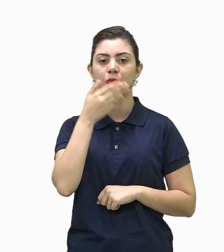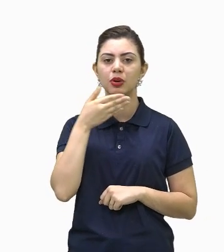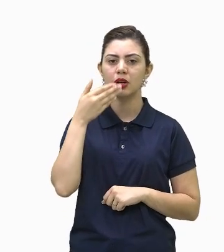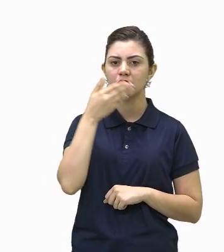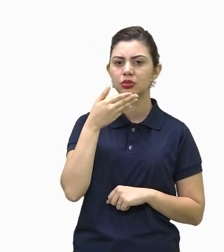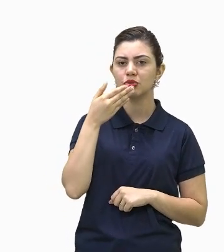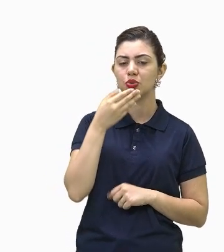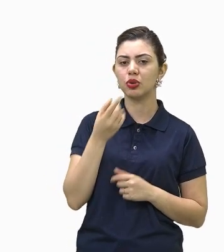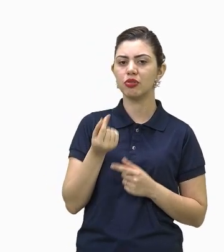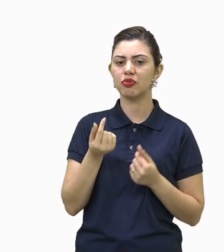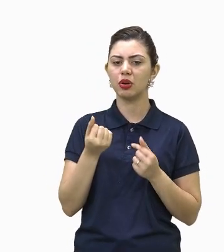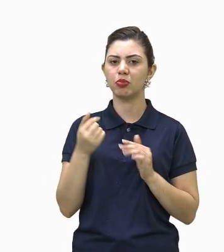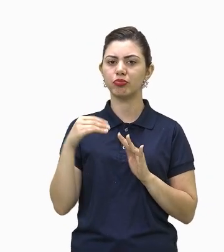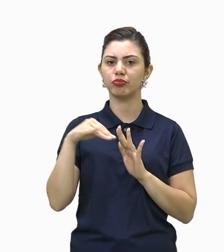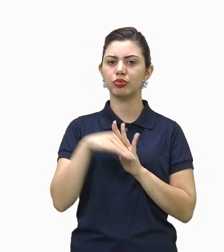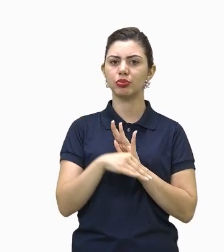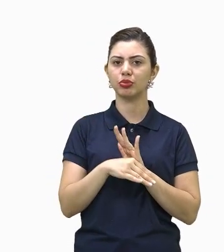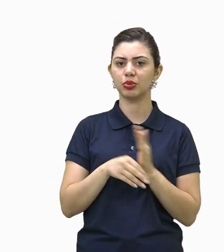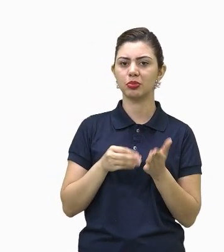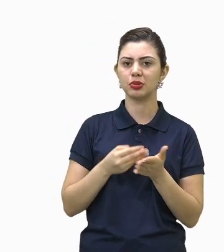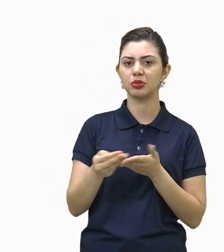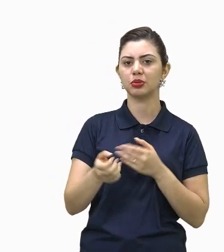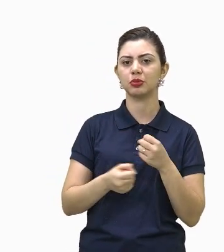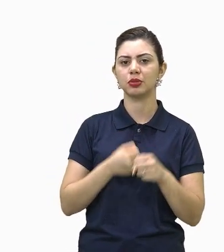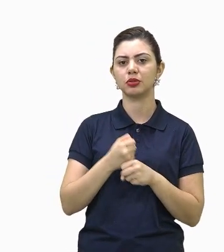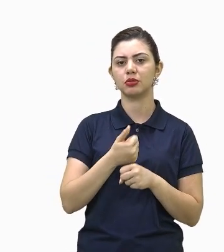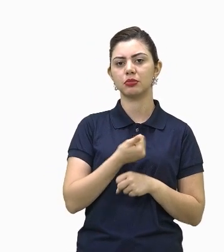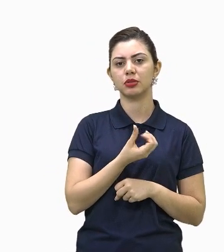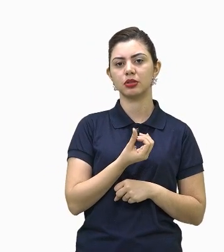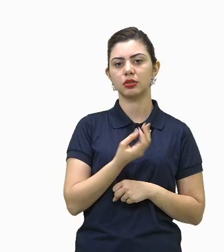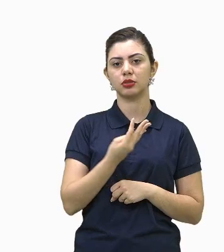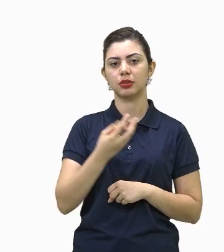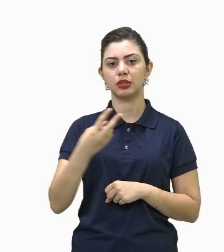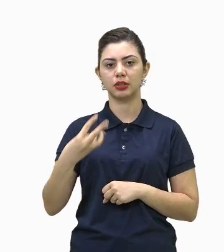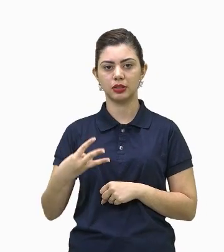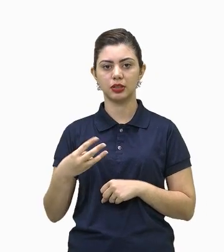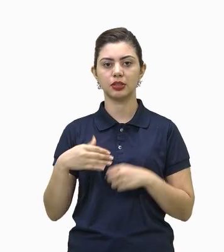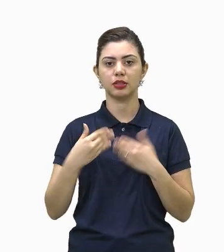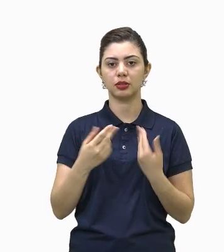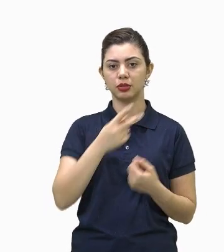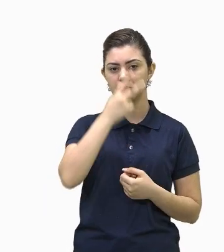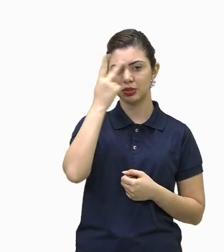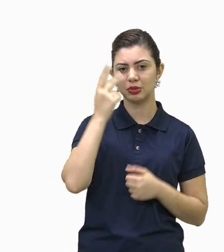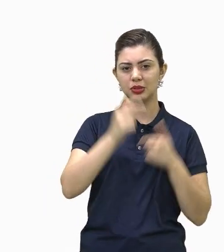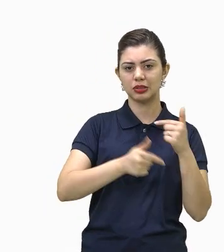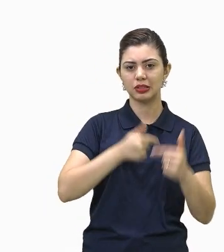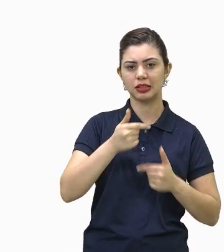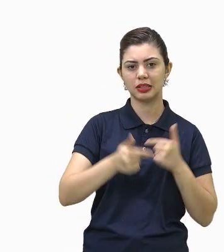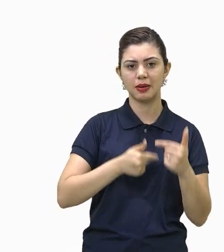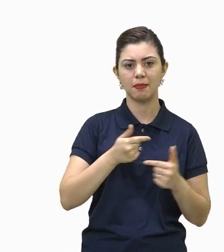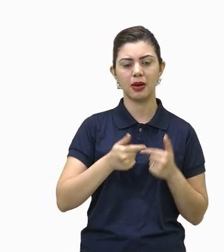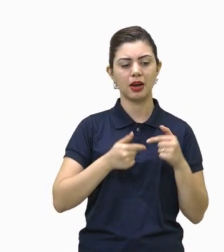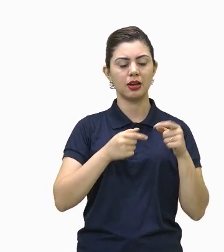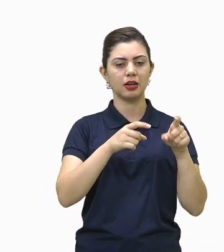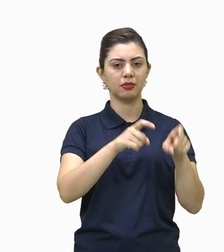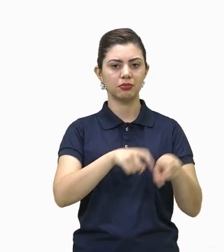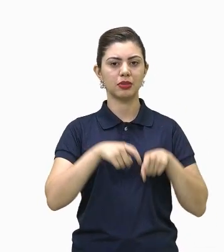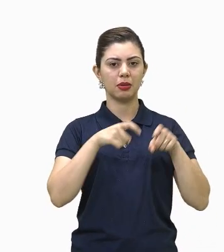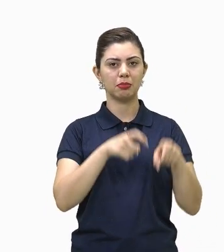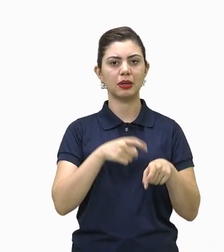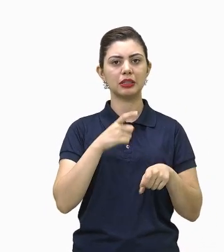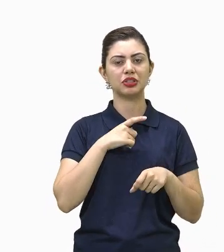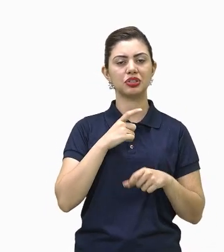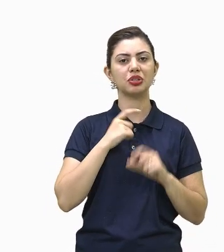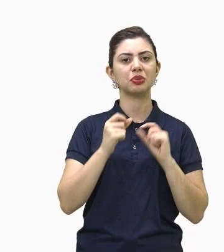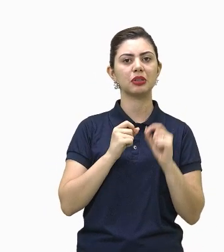1643 e os senhores de engenho e os lavradores da cana estavam cada vez mais endividados com a